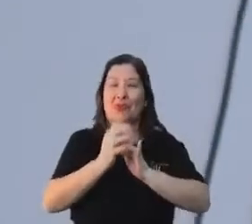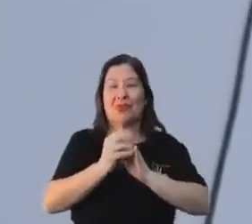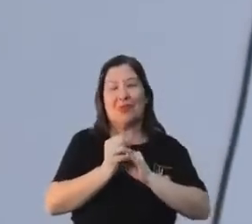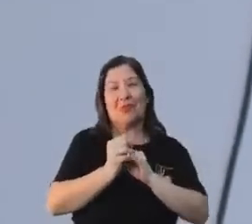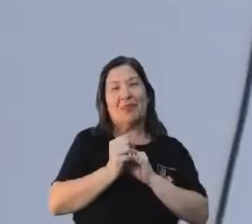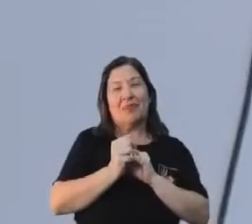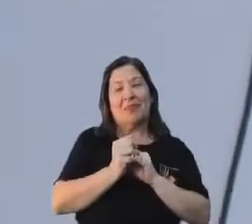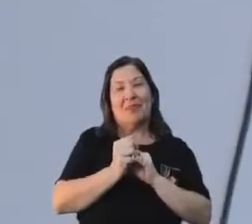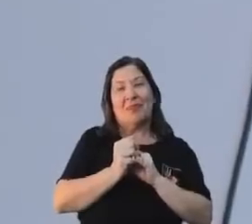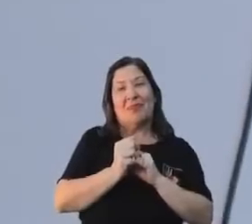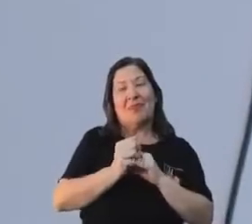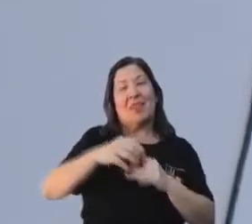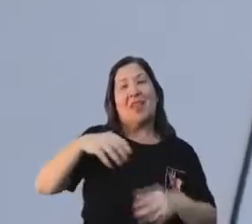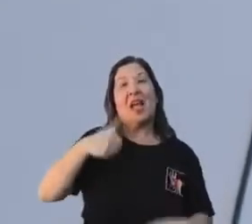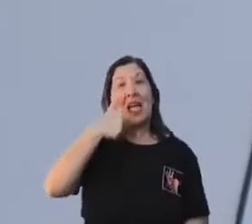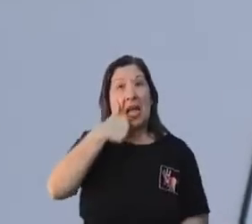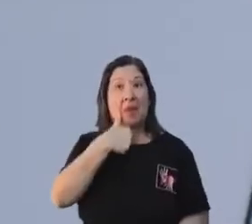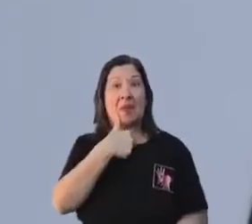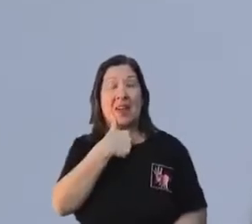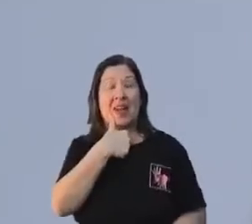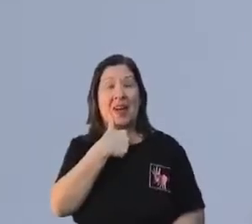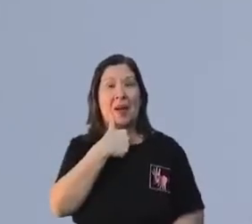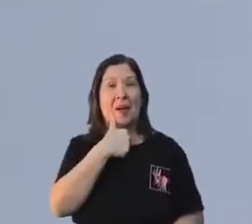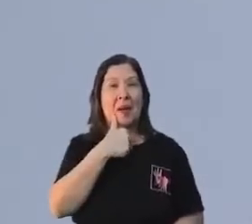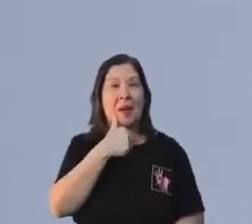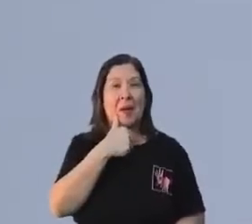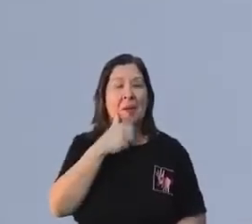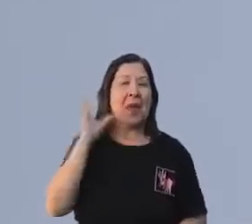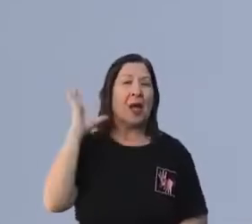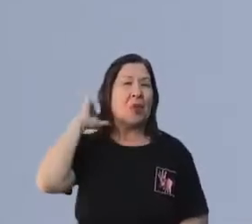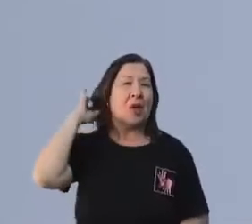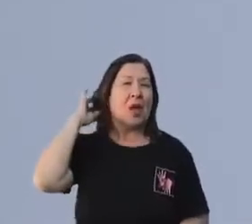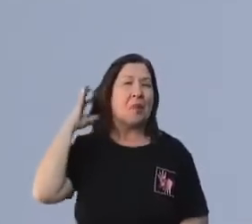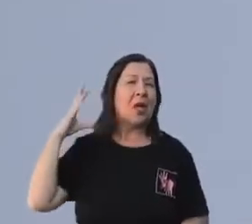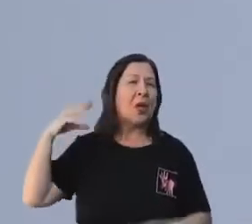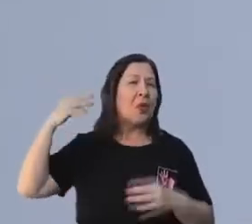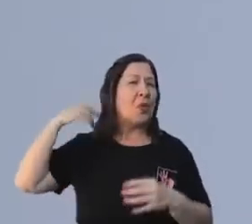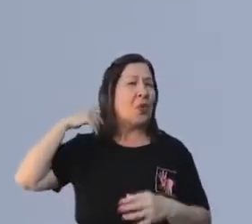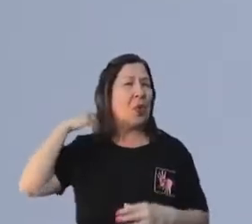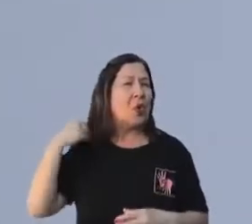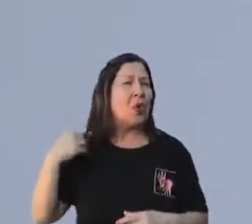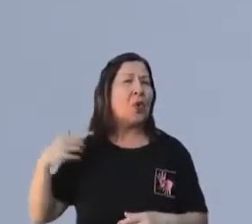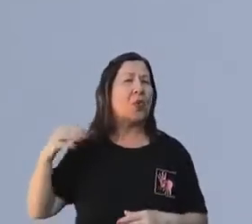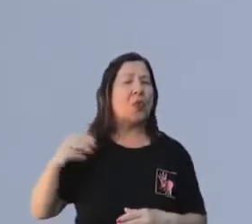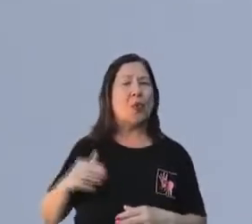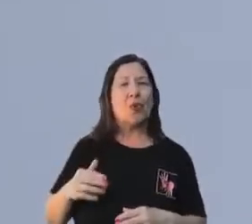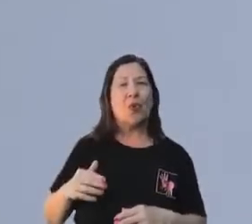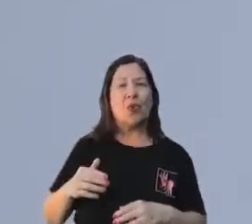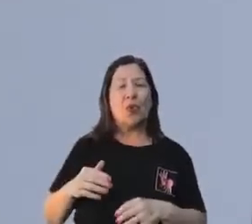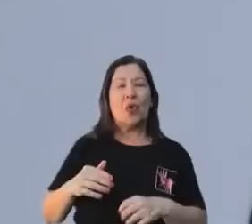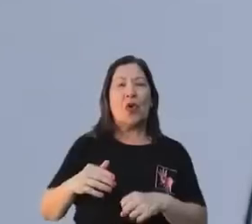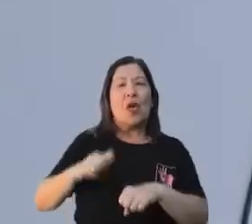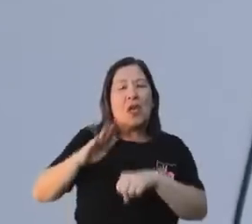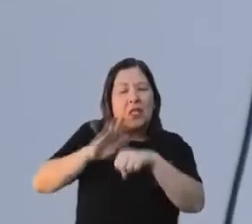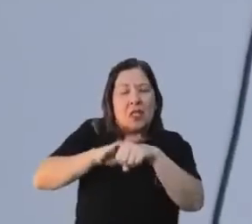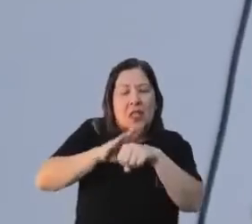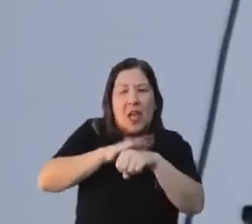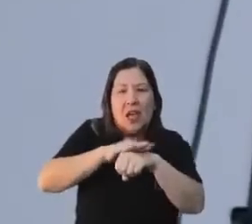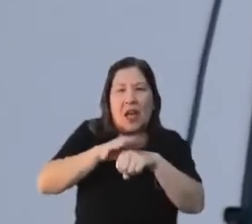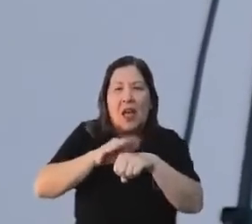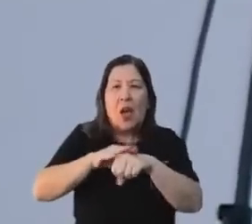e passa a enxugar os pés de Jesus com os seus cabelos. O que provoca uma reação imediata dos